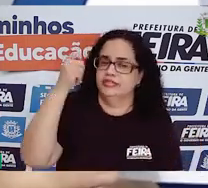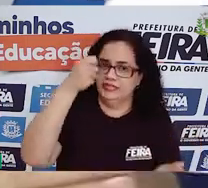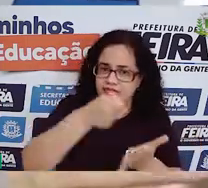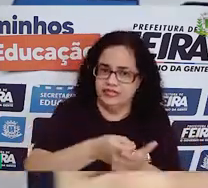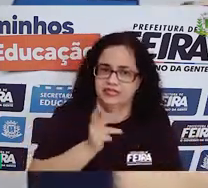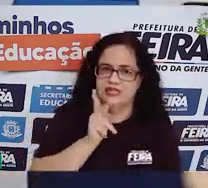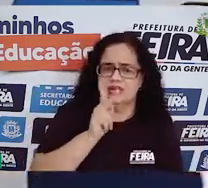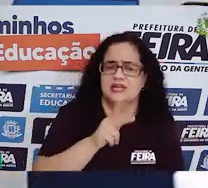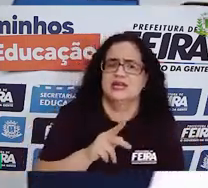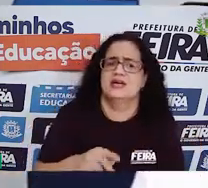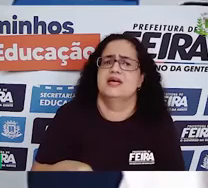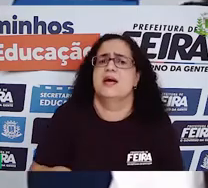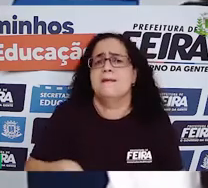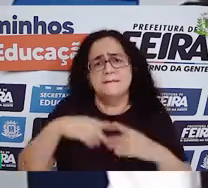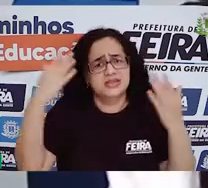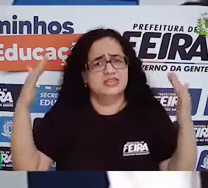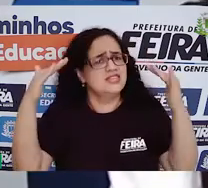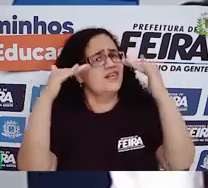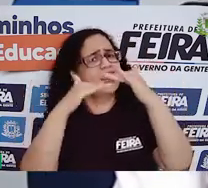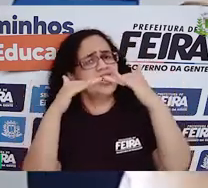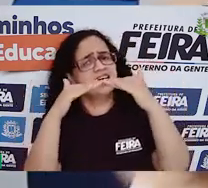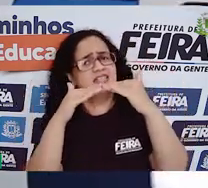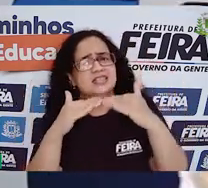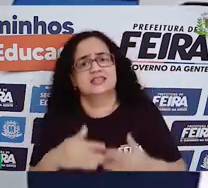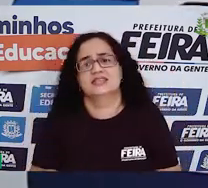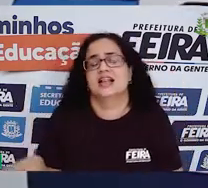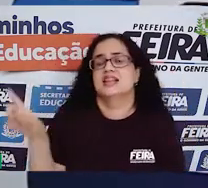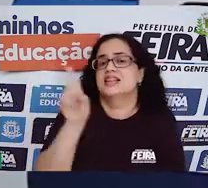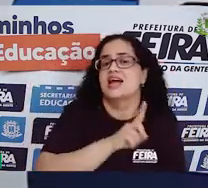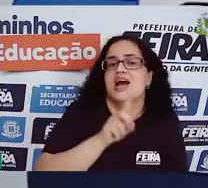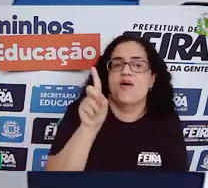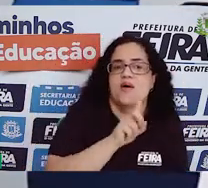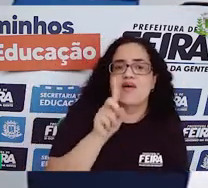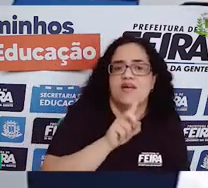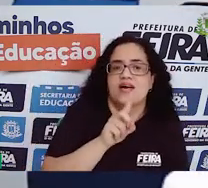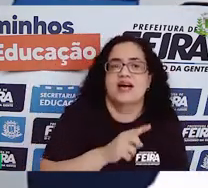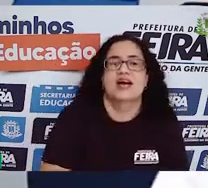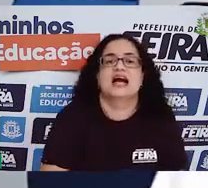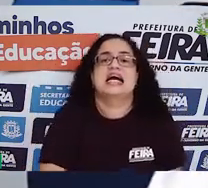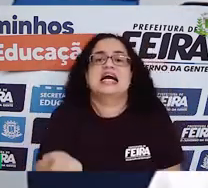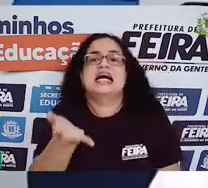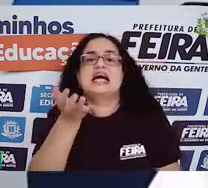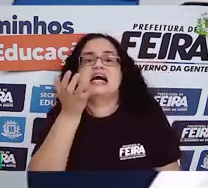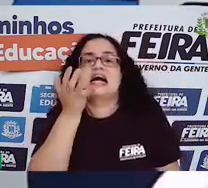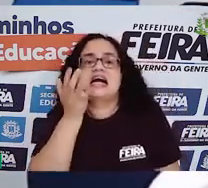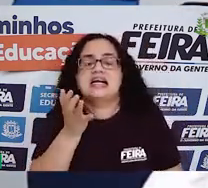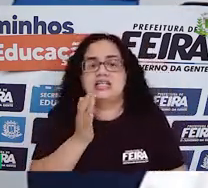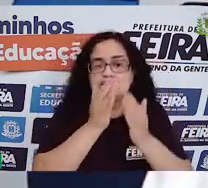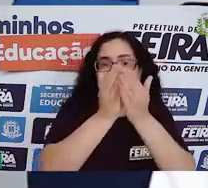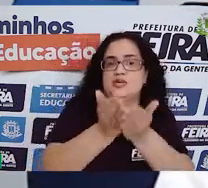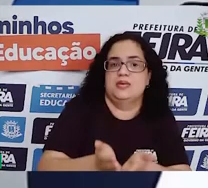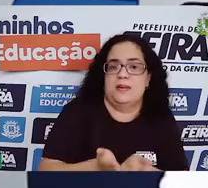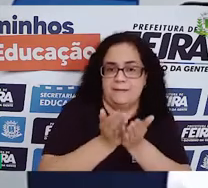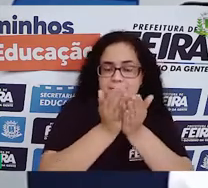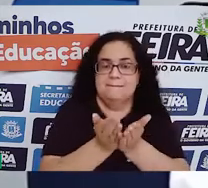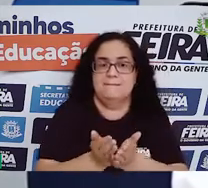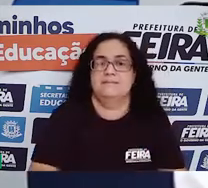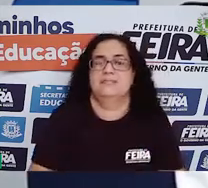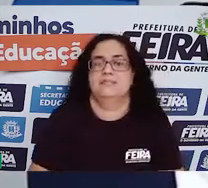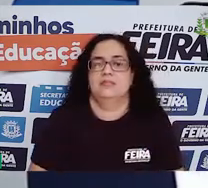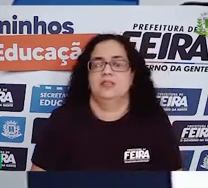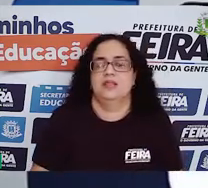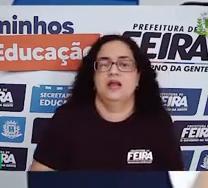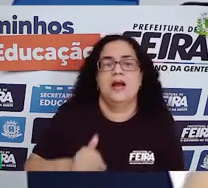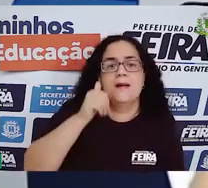insistia. Mas agora você é uma casinha. Não, eu quero ser um barco. E